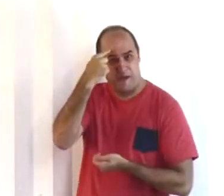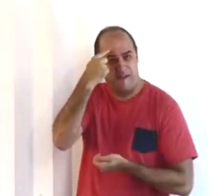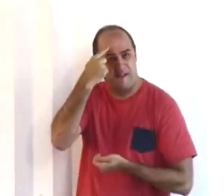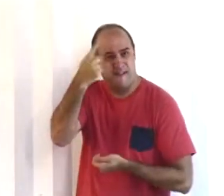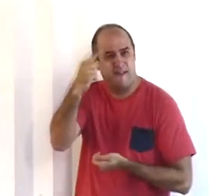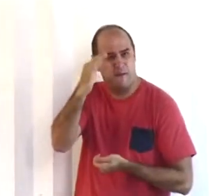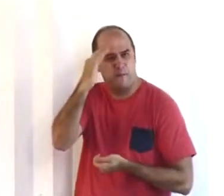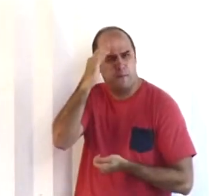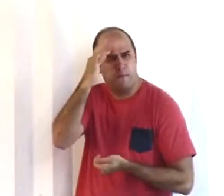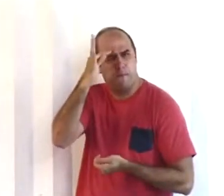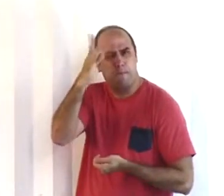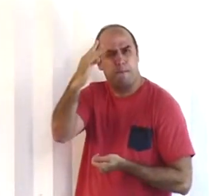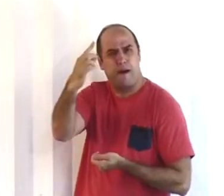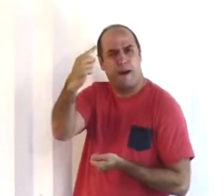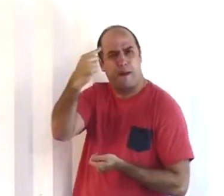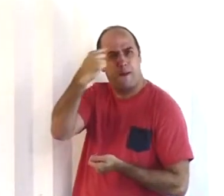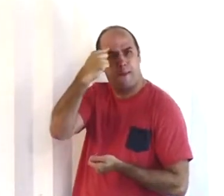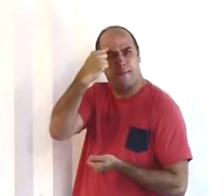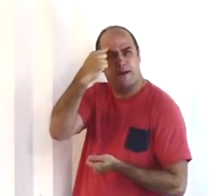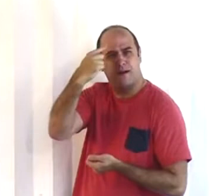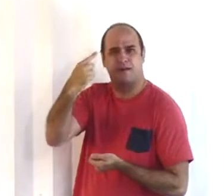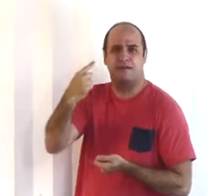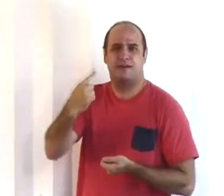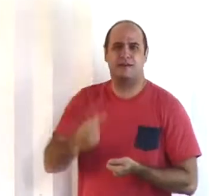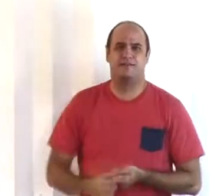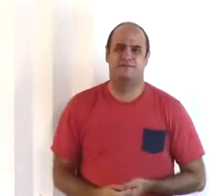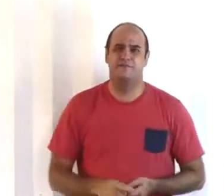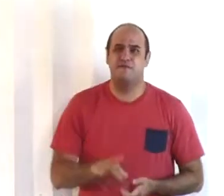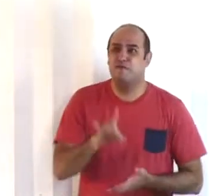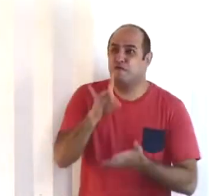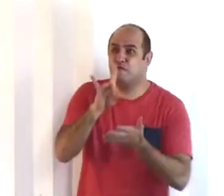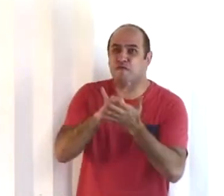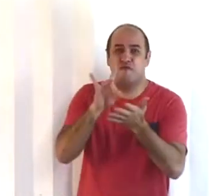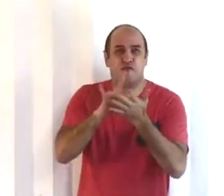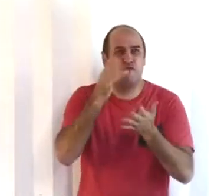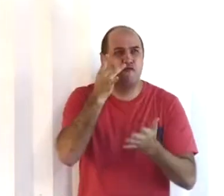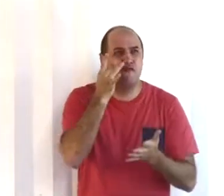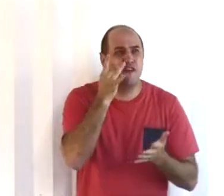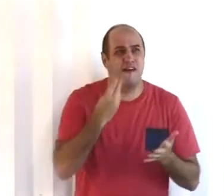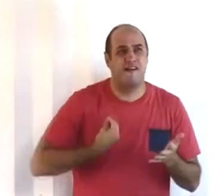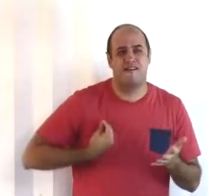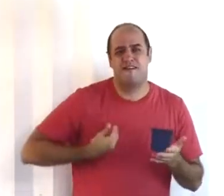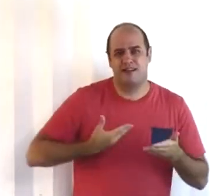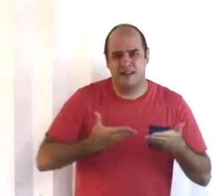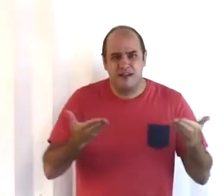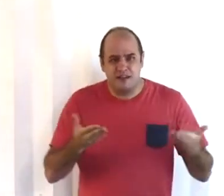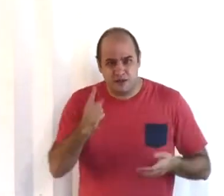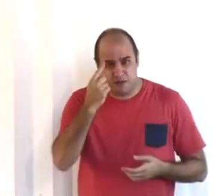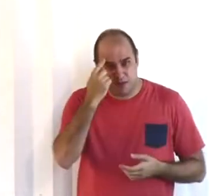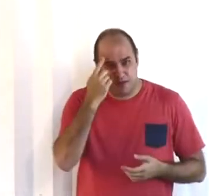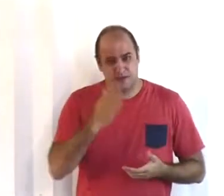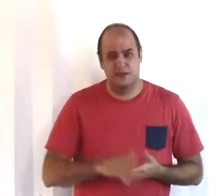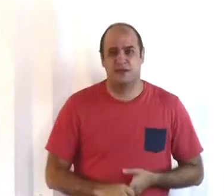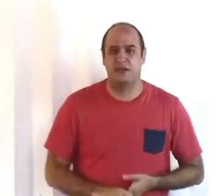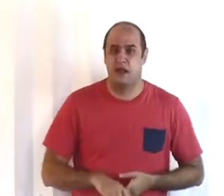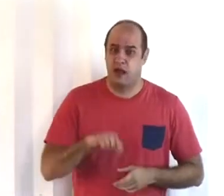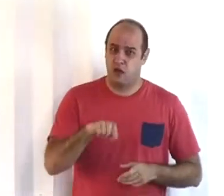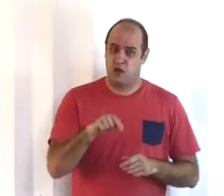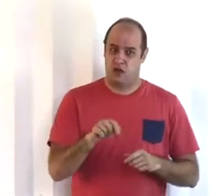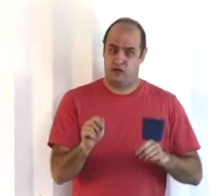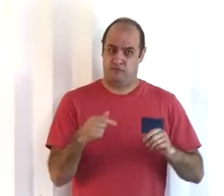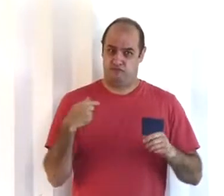você pensa. Coisas muito reais, próximas aqui dos nossos dias. Nós recebemos a notícia nessa semana,